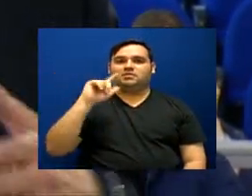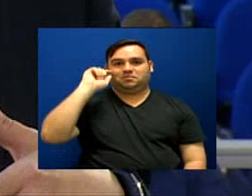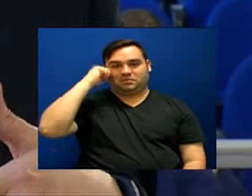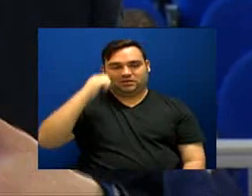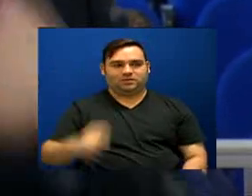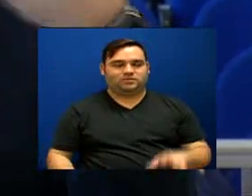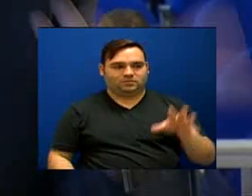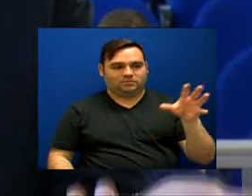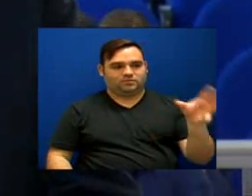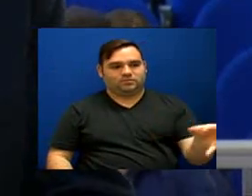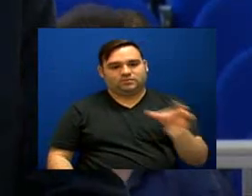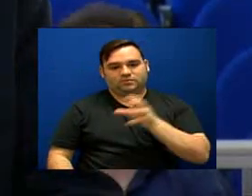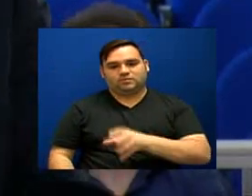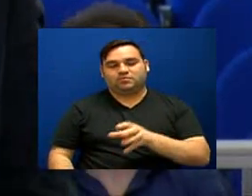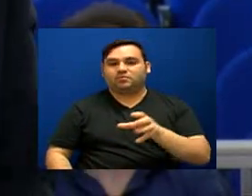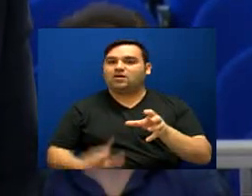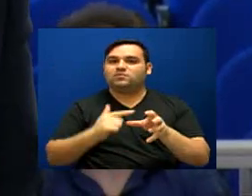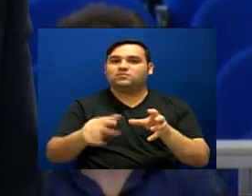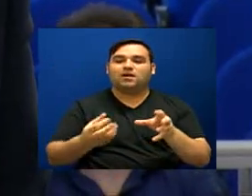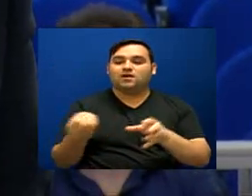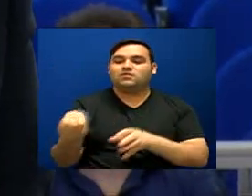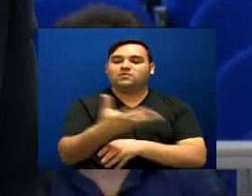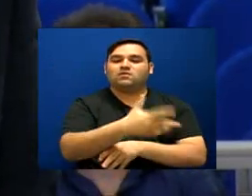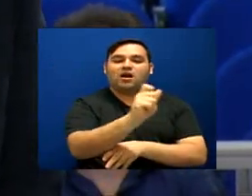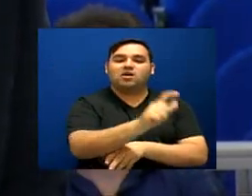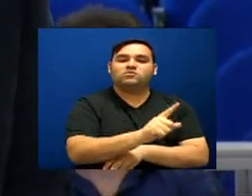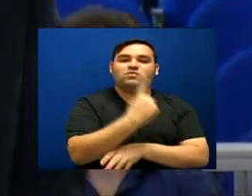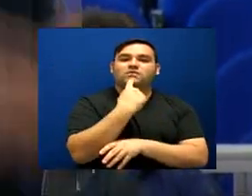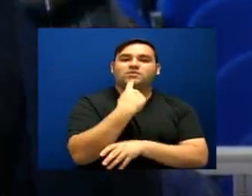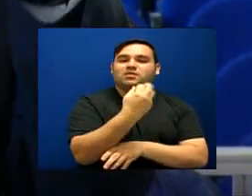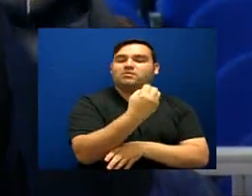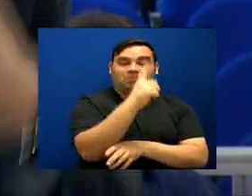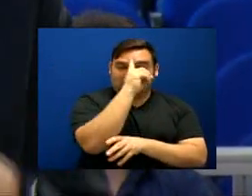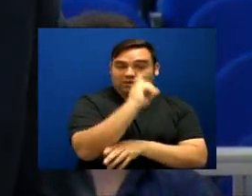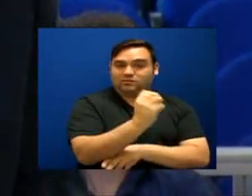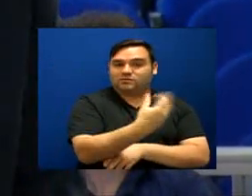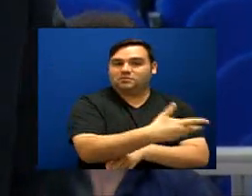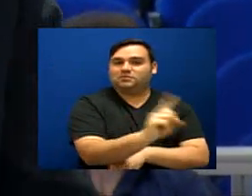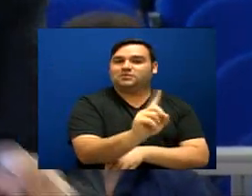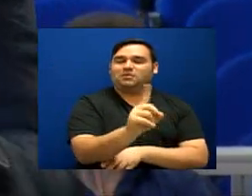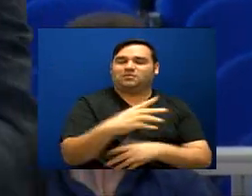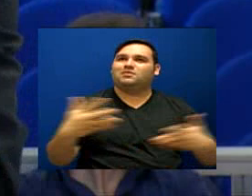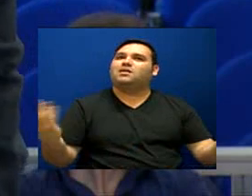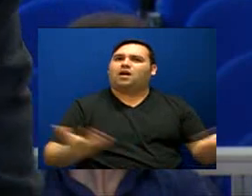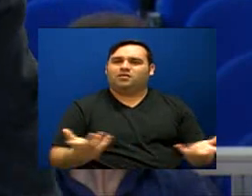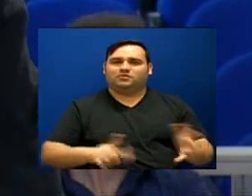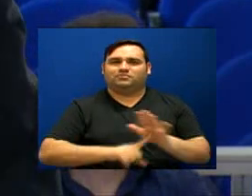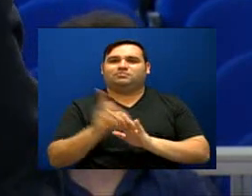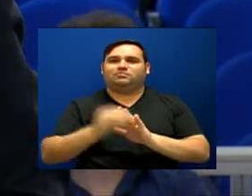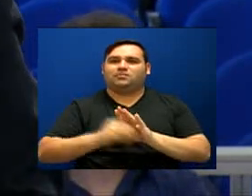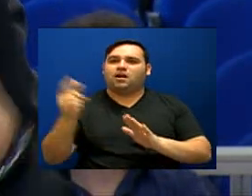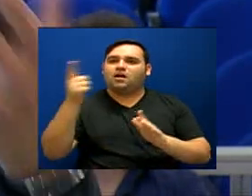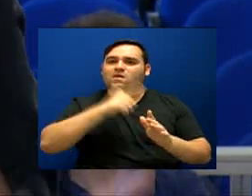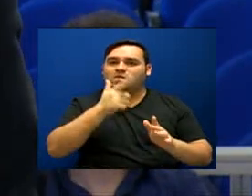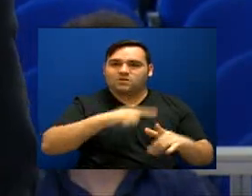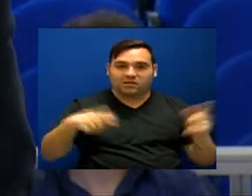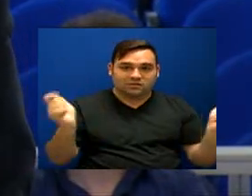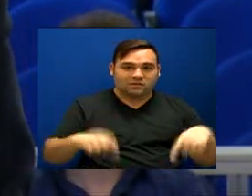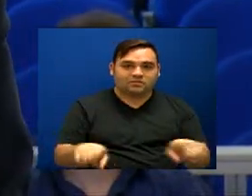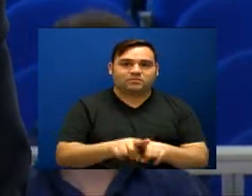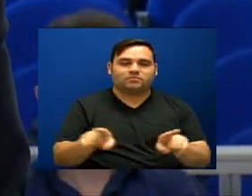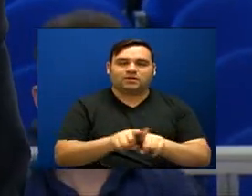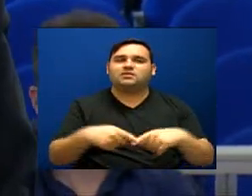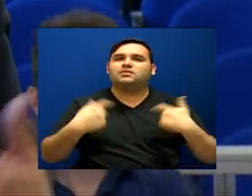preto, mas não se computou a devolução dos outros 2. Então, com essa emenda de Vossa Excelência, contempla